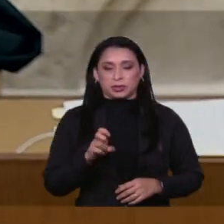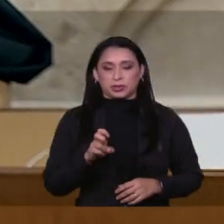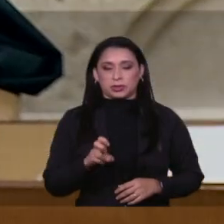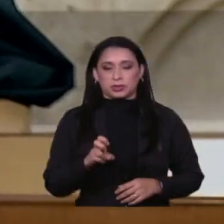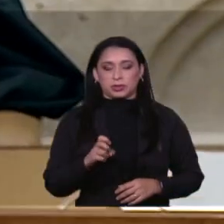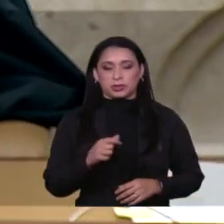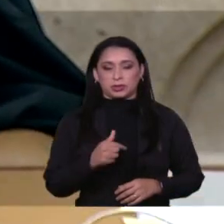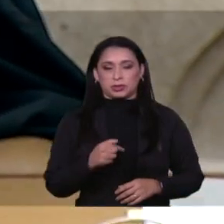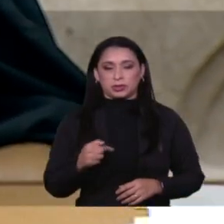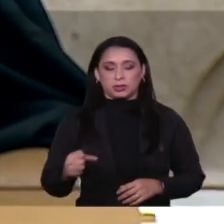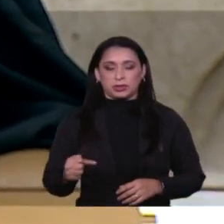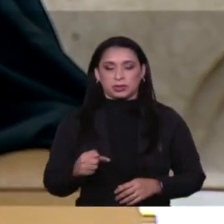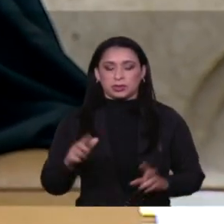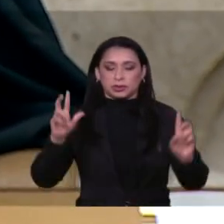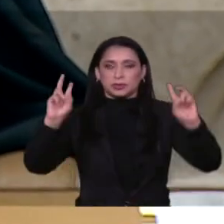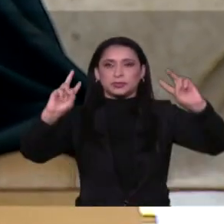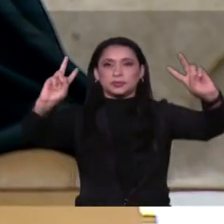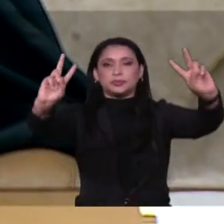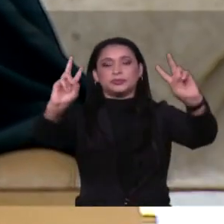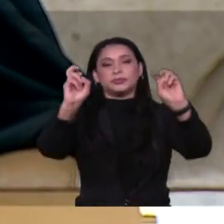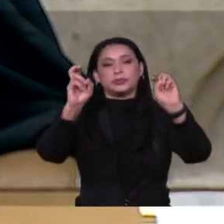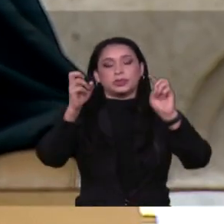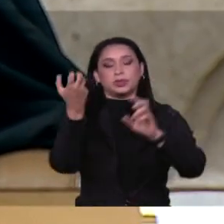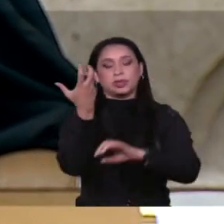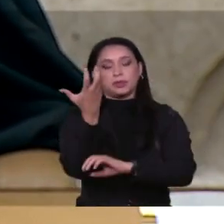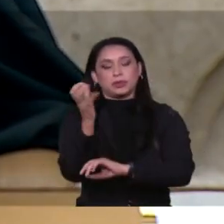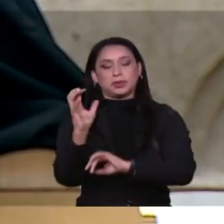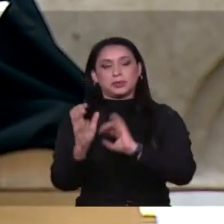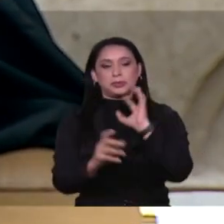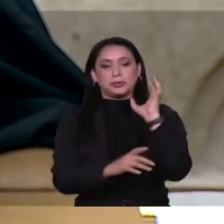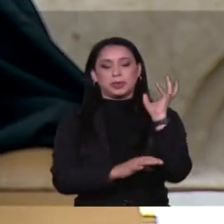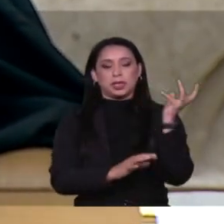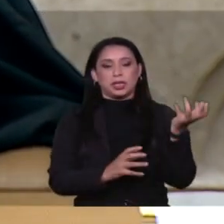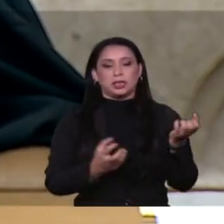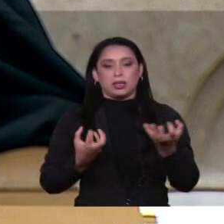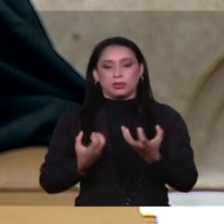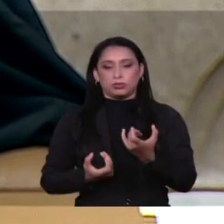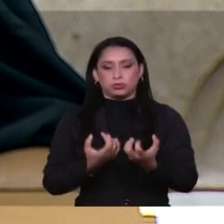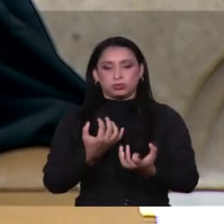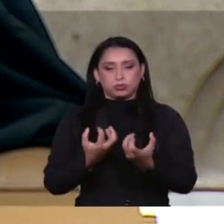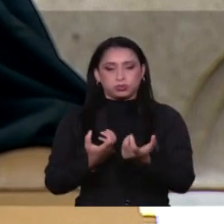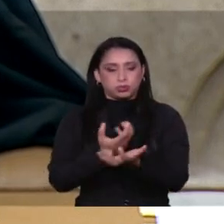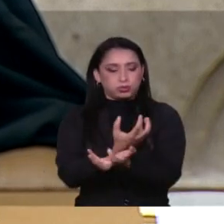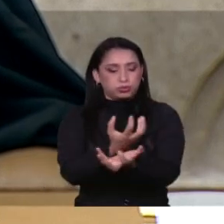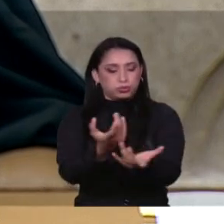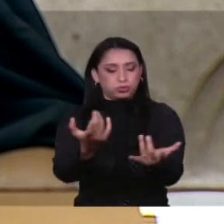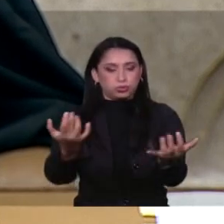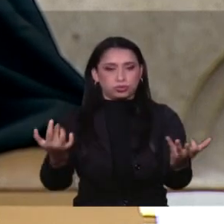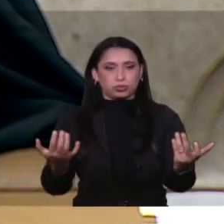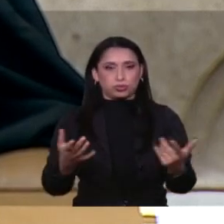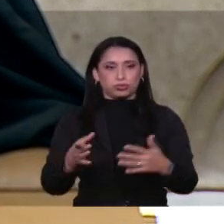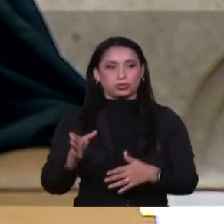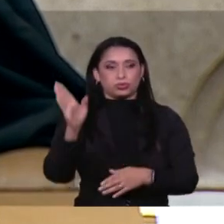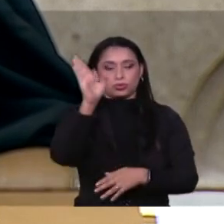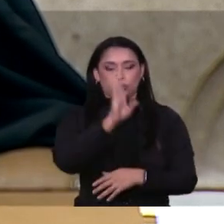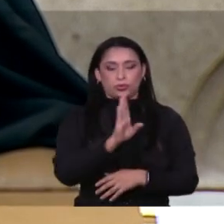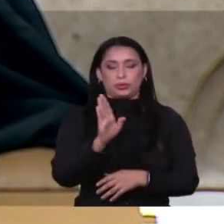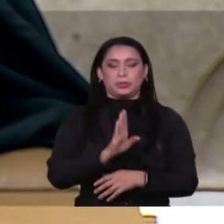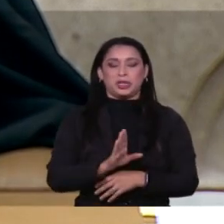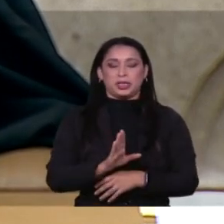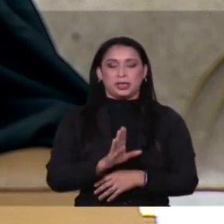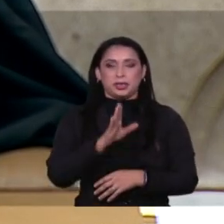7, que discute a questão ambiental e queimadas em diferentes partes do país.